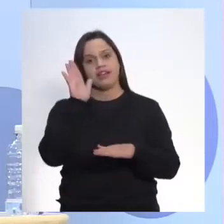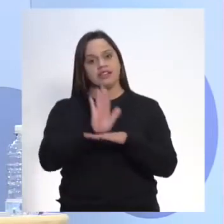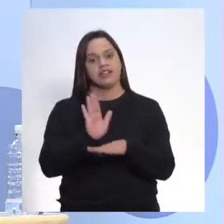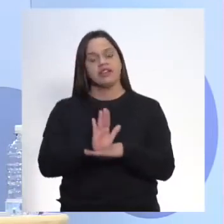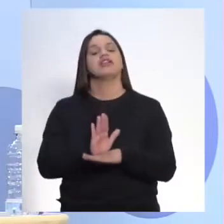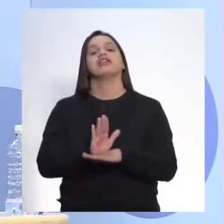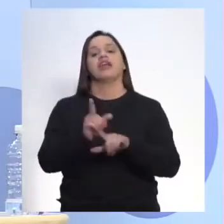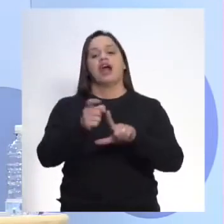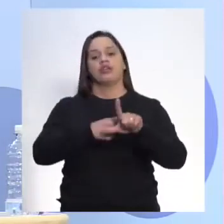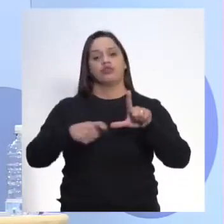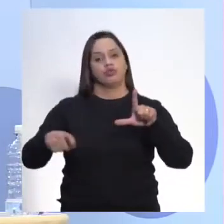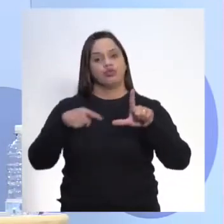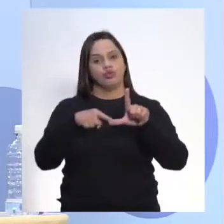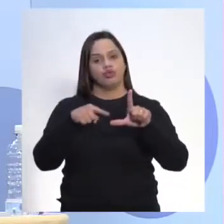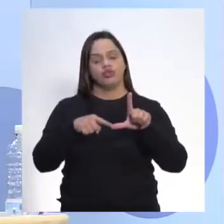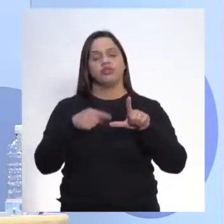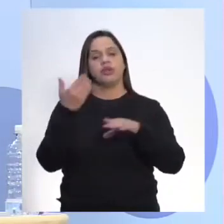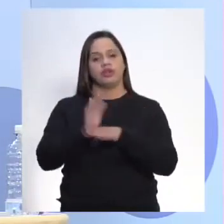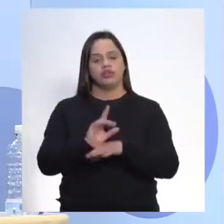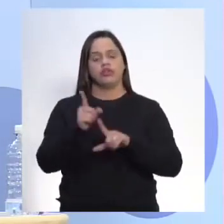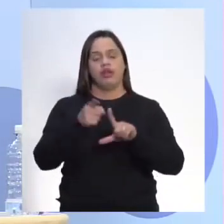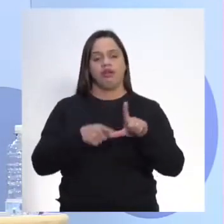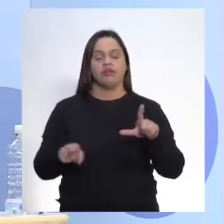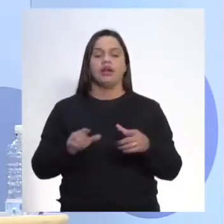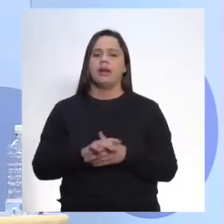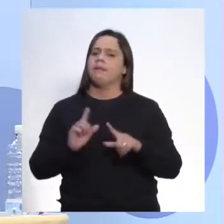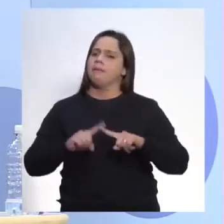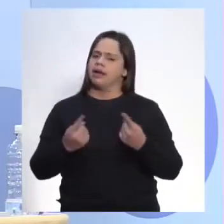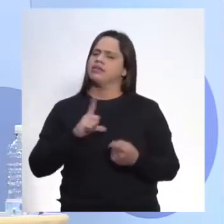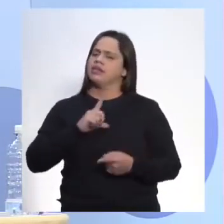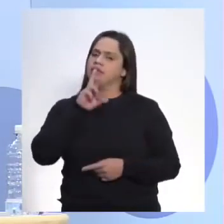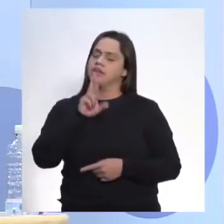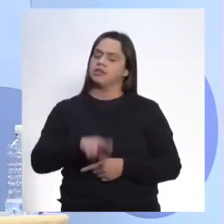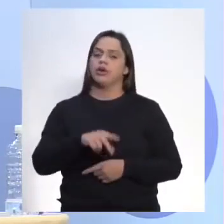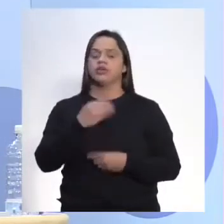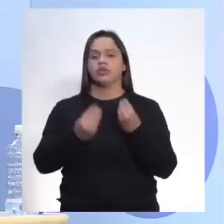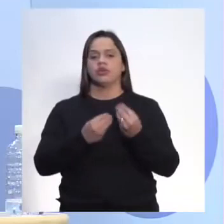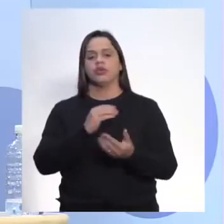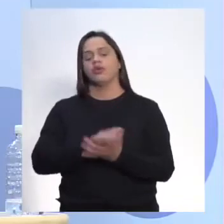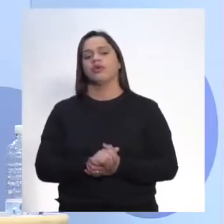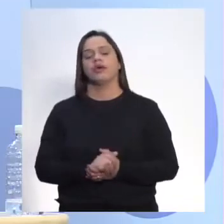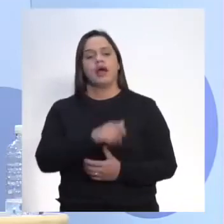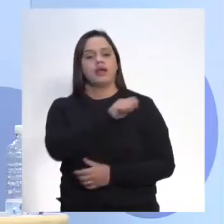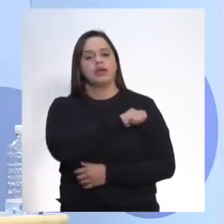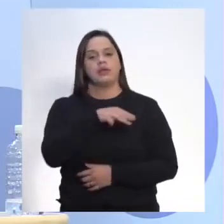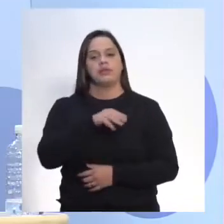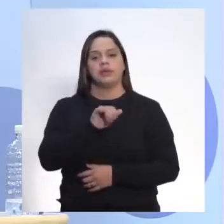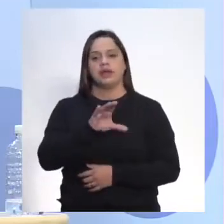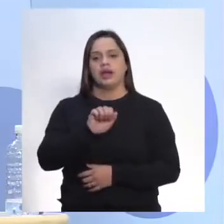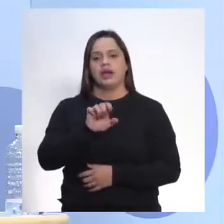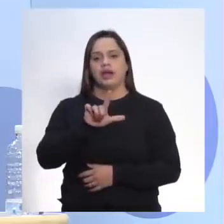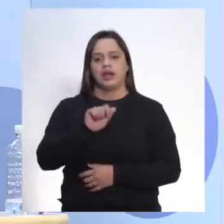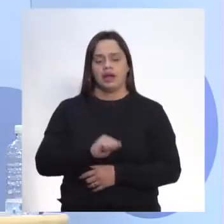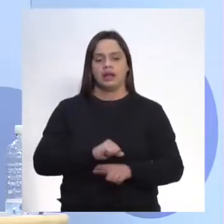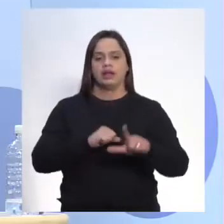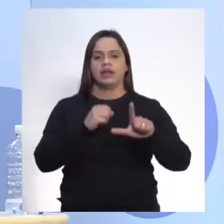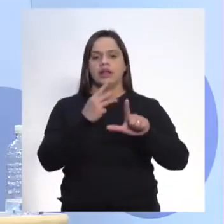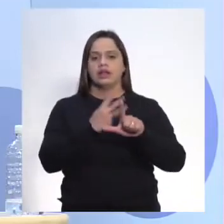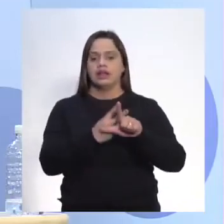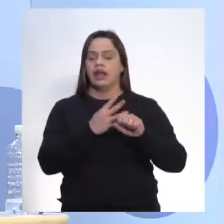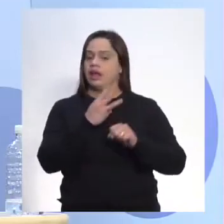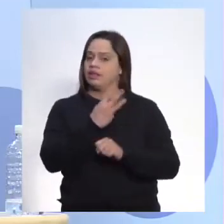Sim. São os valores. Mas eu encontrei muitas respostas também. Encontrei, por exemplo, a Micaela colocou 3 e